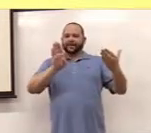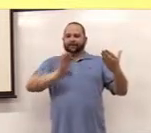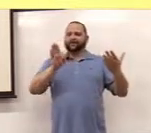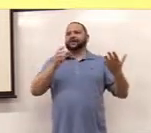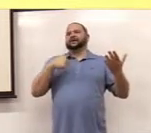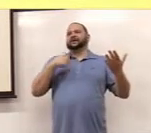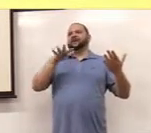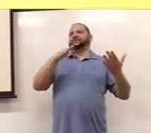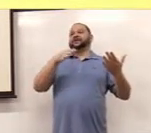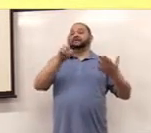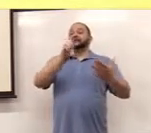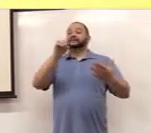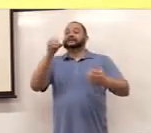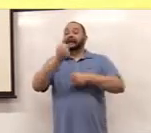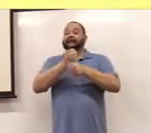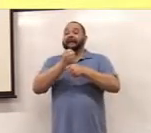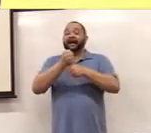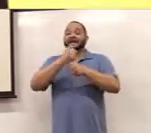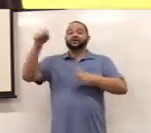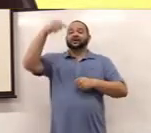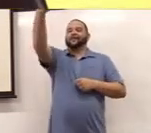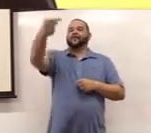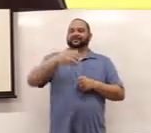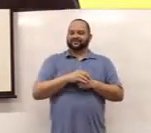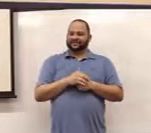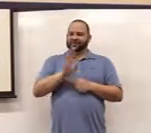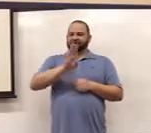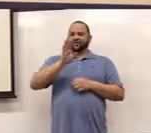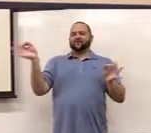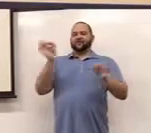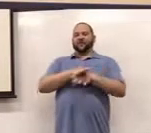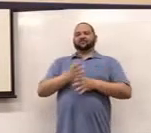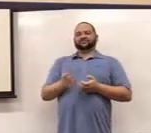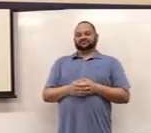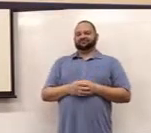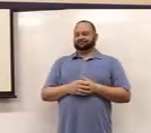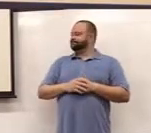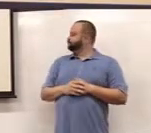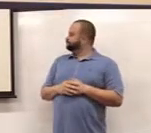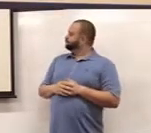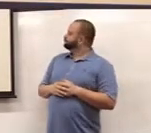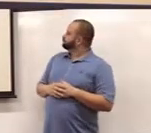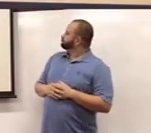que ele escreveu, 100 anos depois do que ele já tinha escrito. Tá?